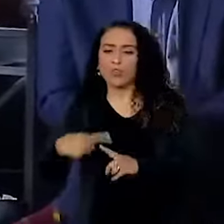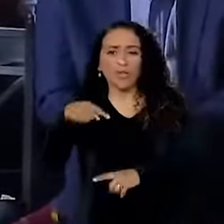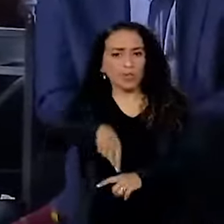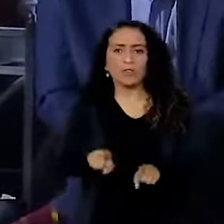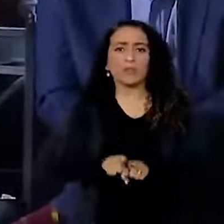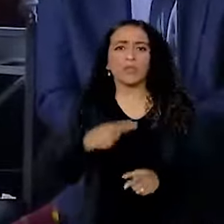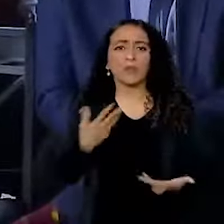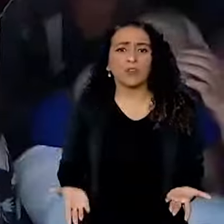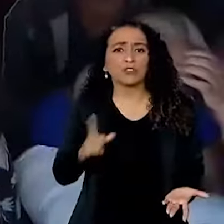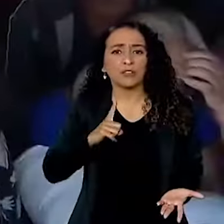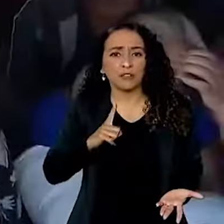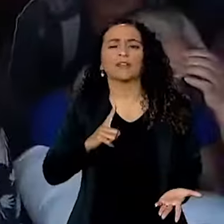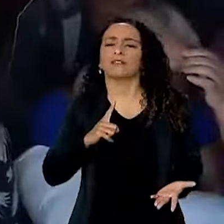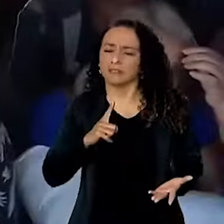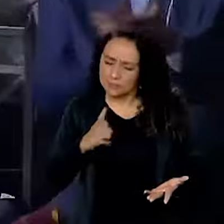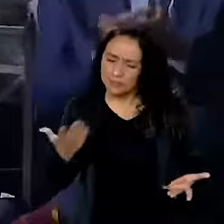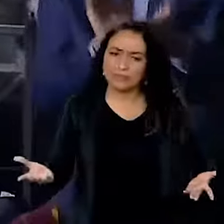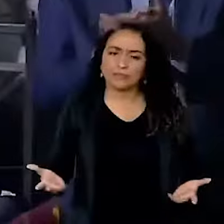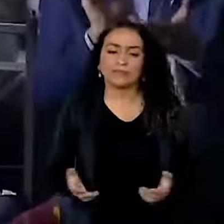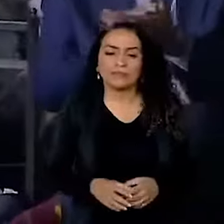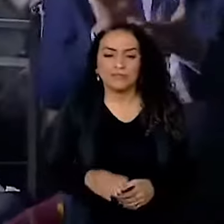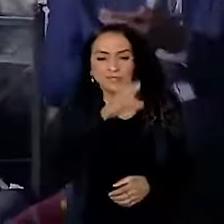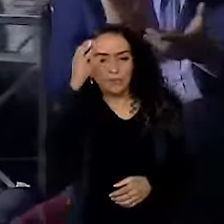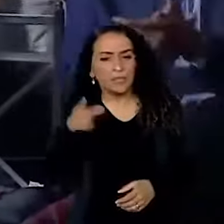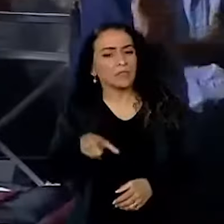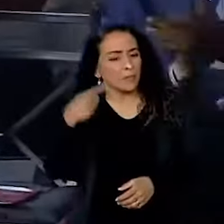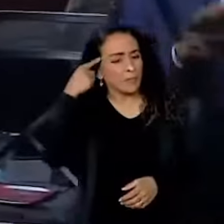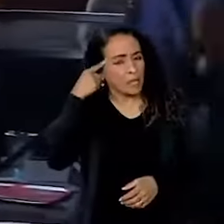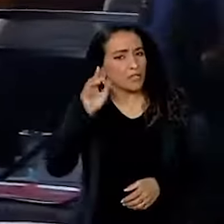aqui? Então é o seguinte, Camilo,